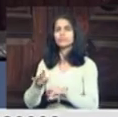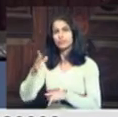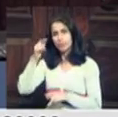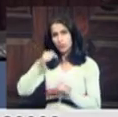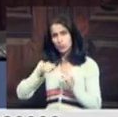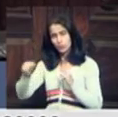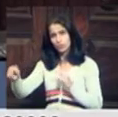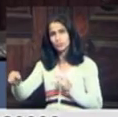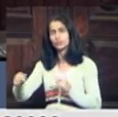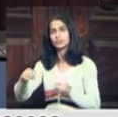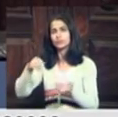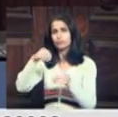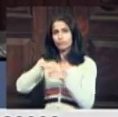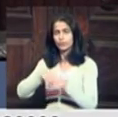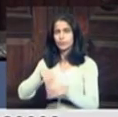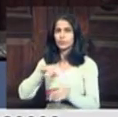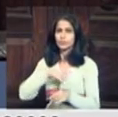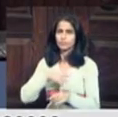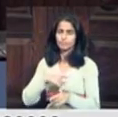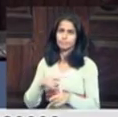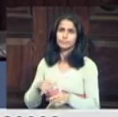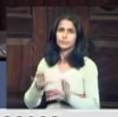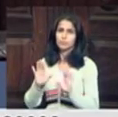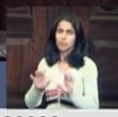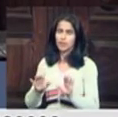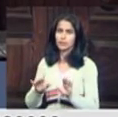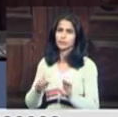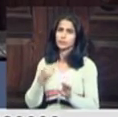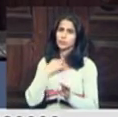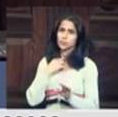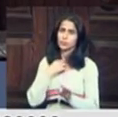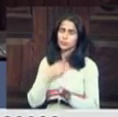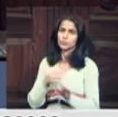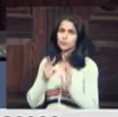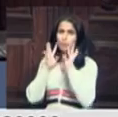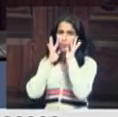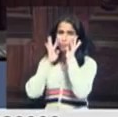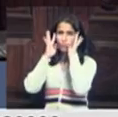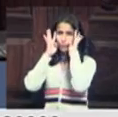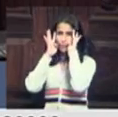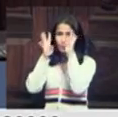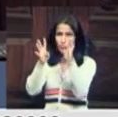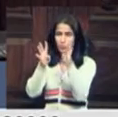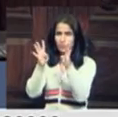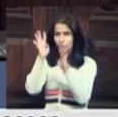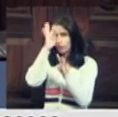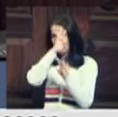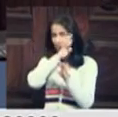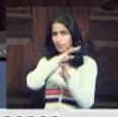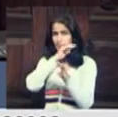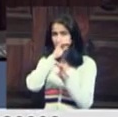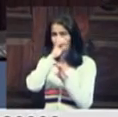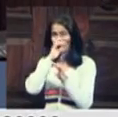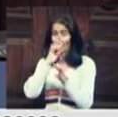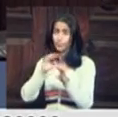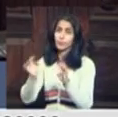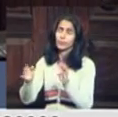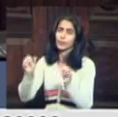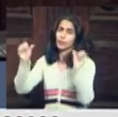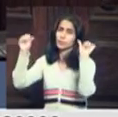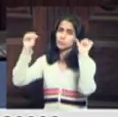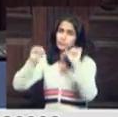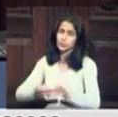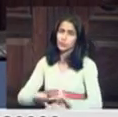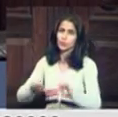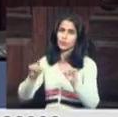que vem entramos em votação. Mas nós não podemos tirar o foco dessa questão da segurança, que piora a cada